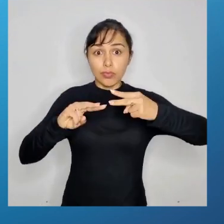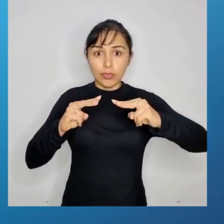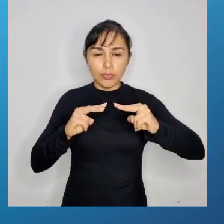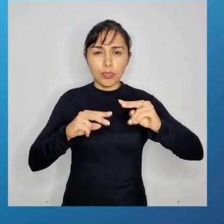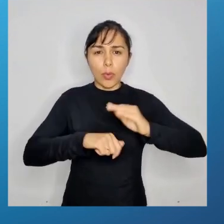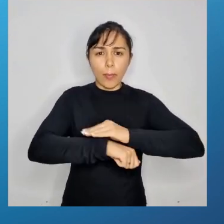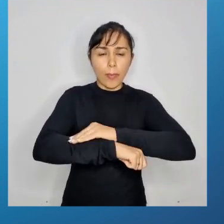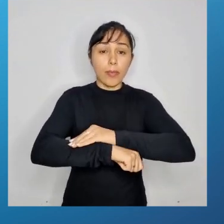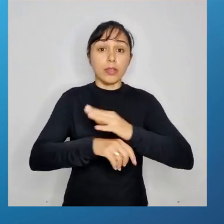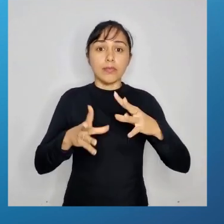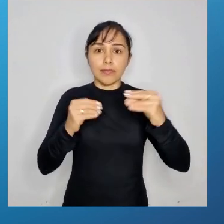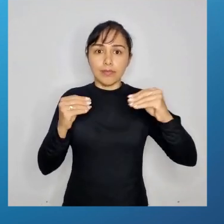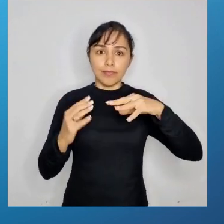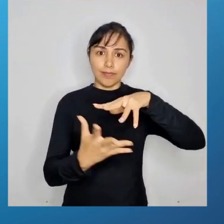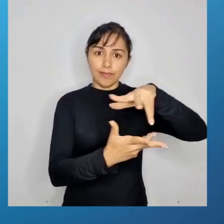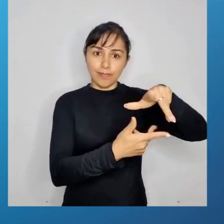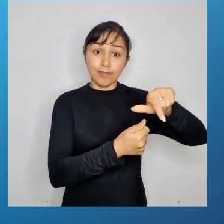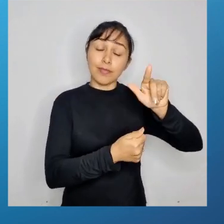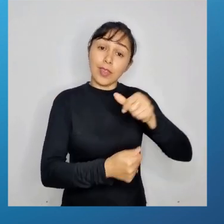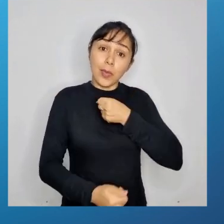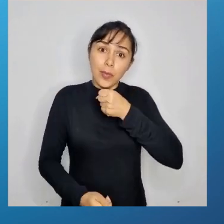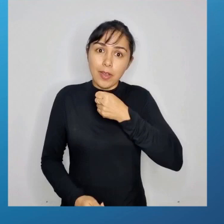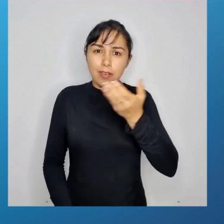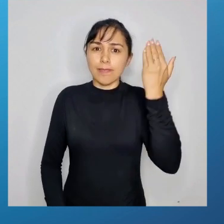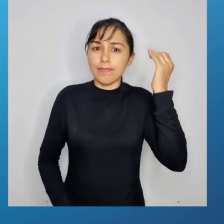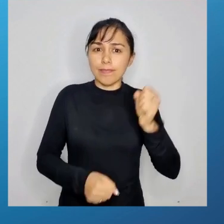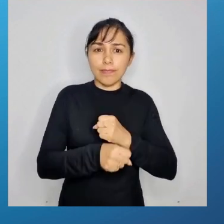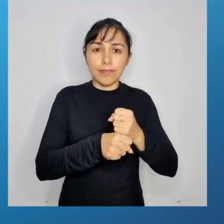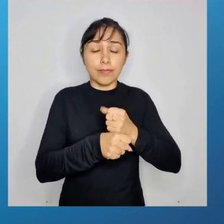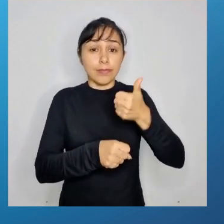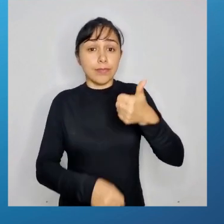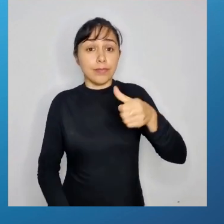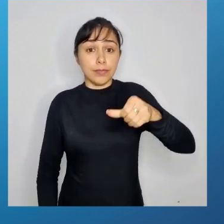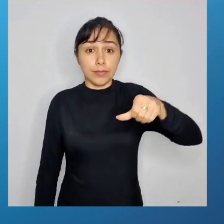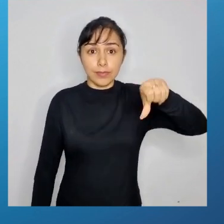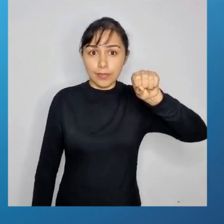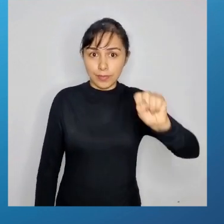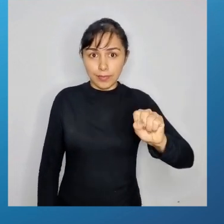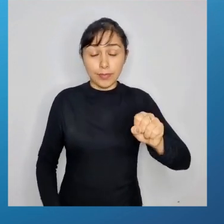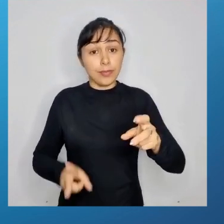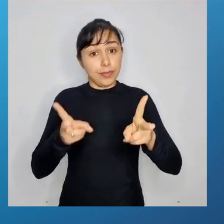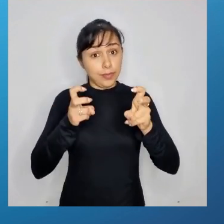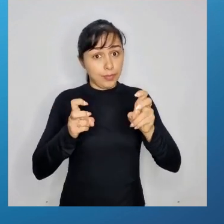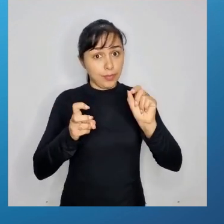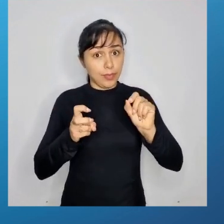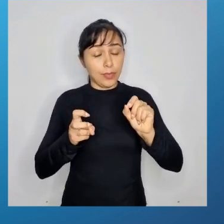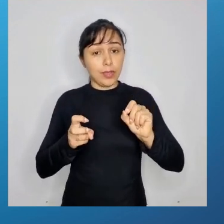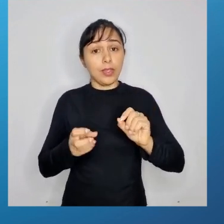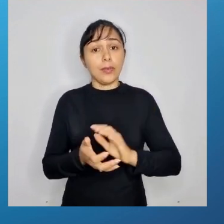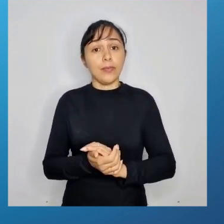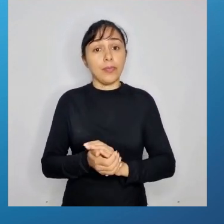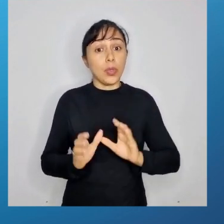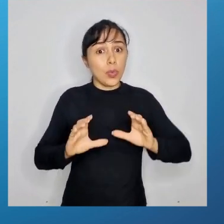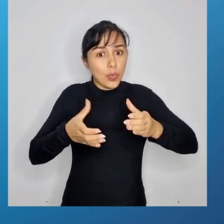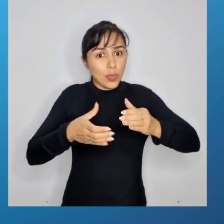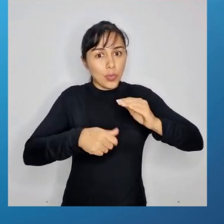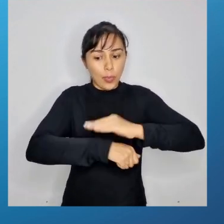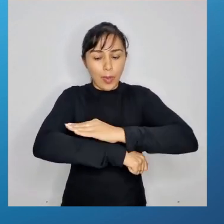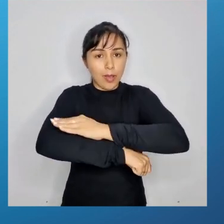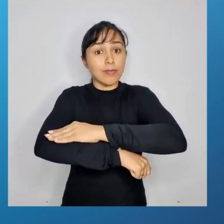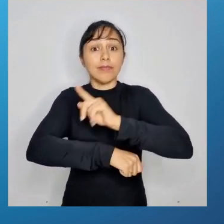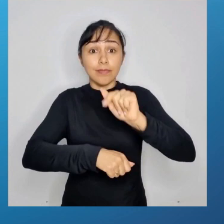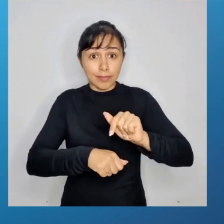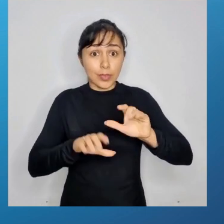nós temos a reportagem do Globo de 98. Esses animais, citados no artigo, pertencem à classe dos vertebrados que